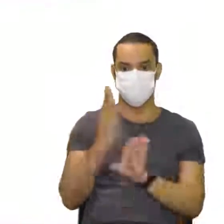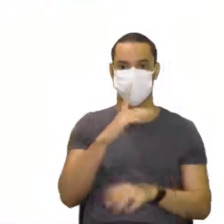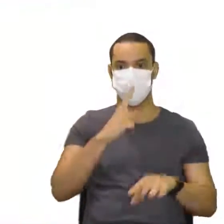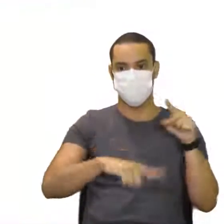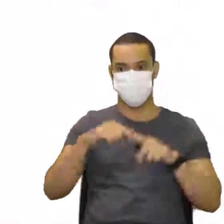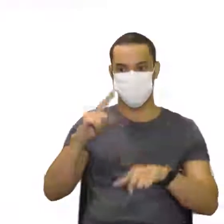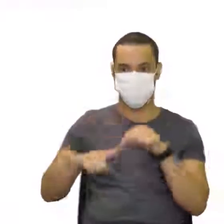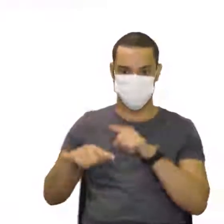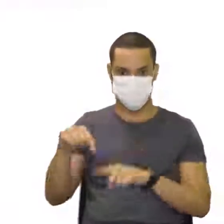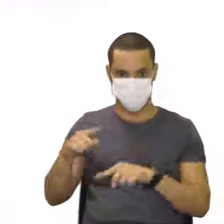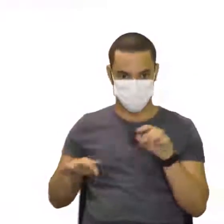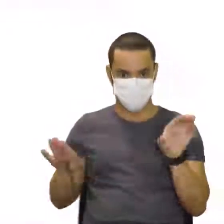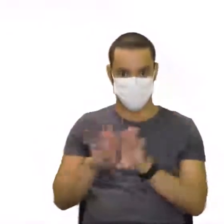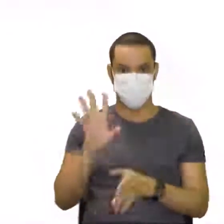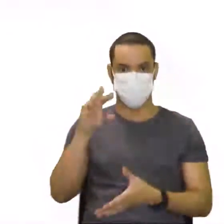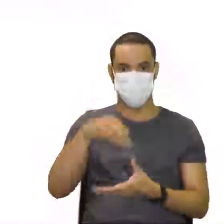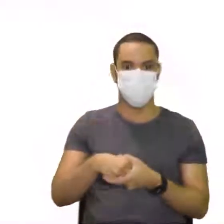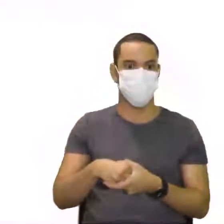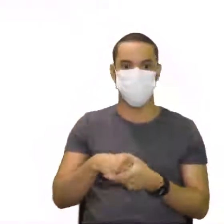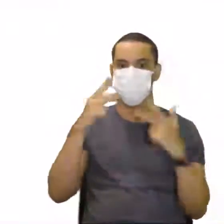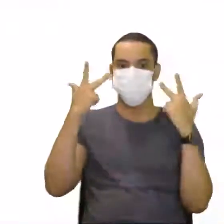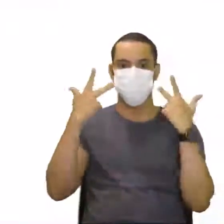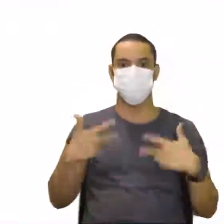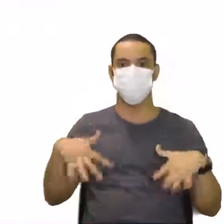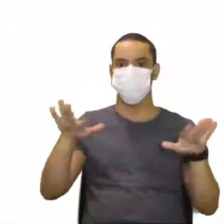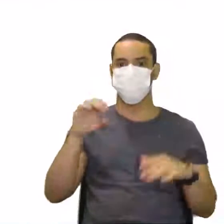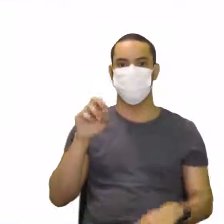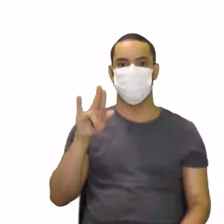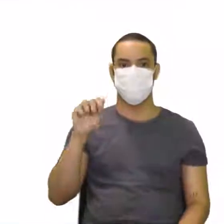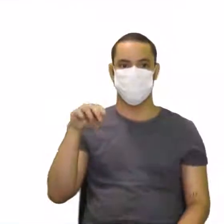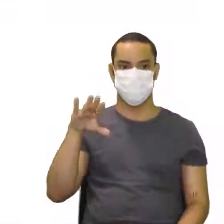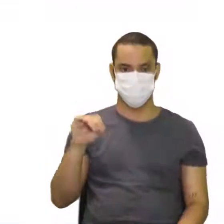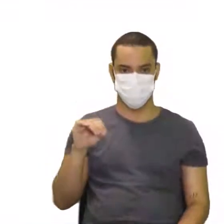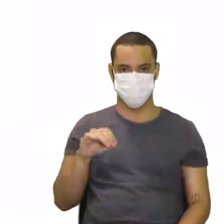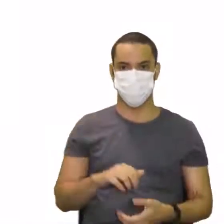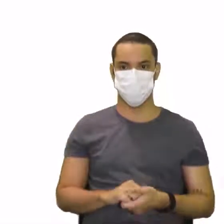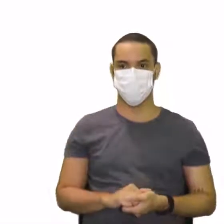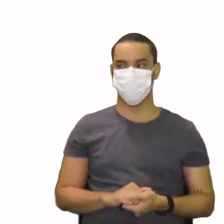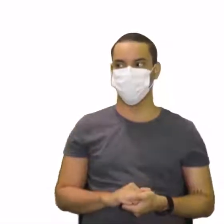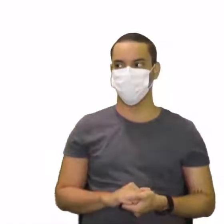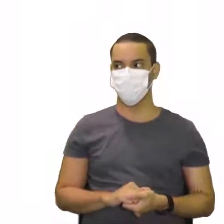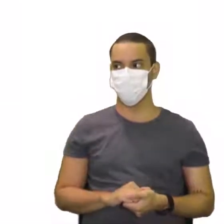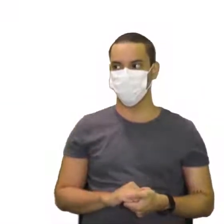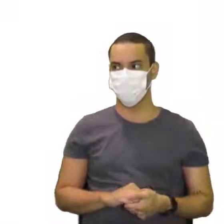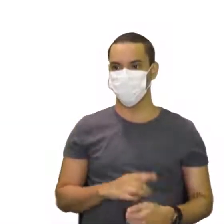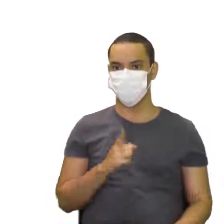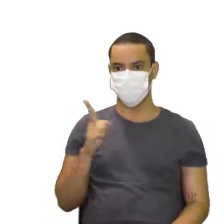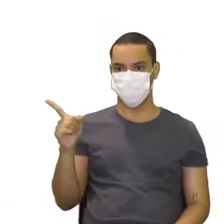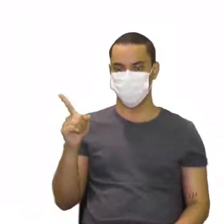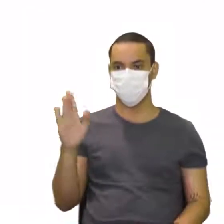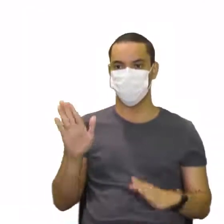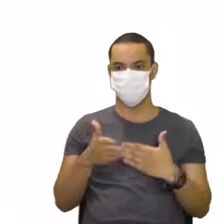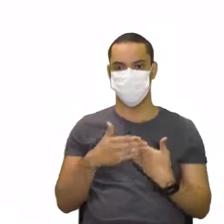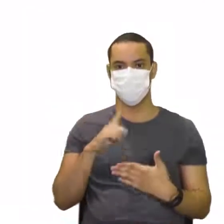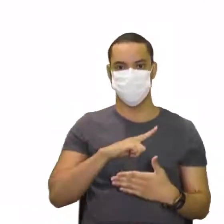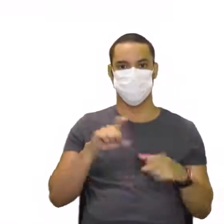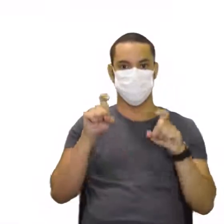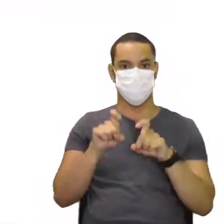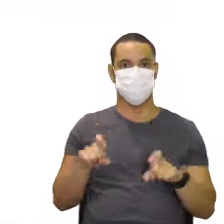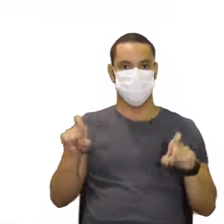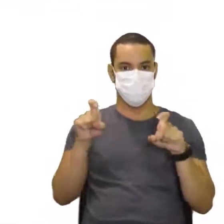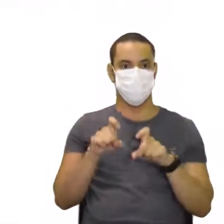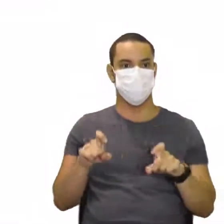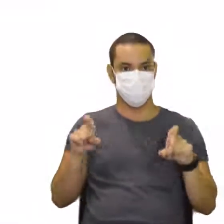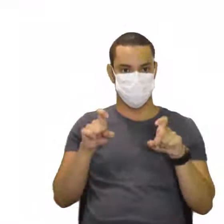material orgânico. Então, olha só a tecnologia, pessoal, aqui. E aqui, olha só, para fechar, a gente tem um computador.